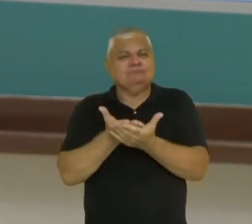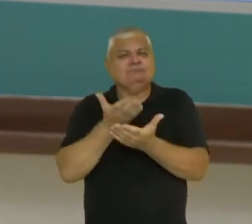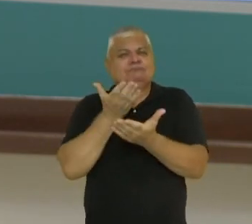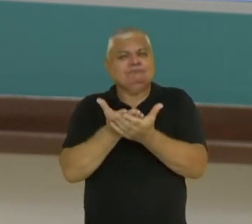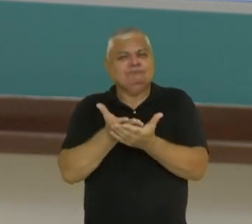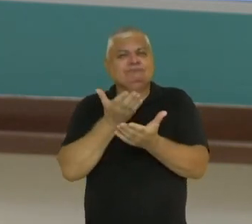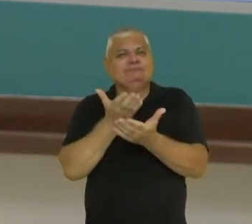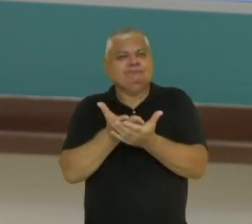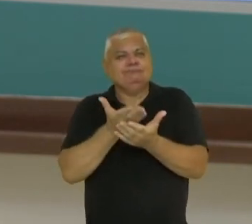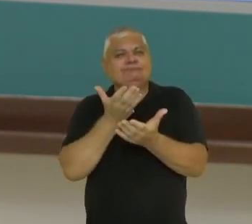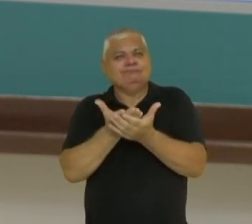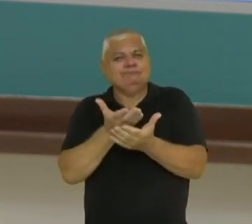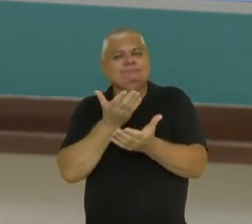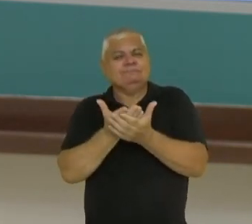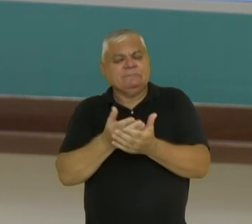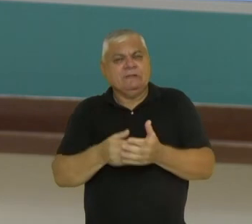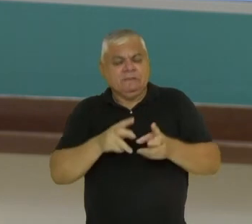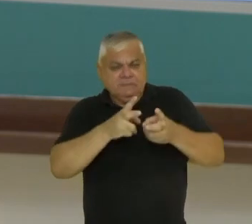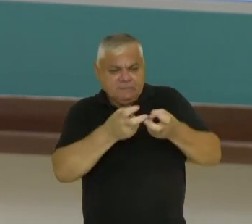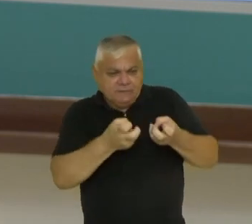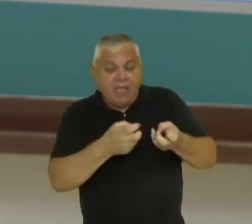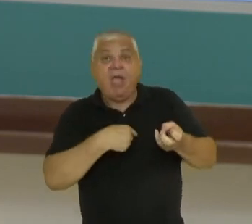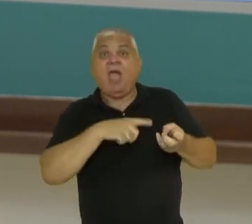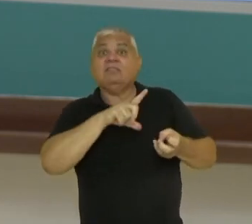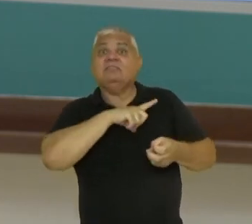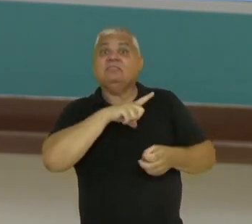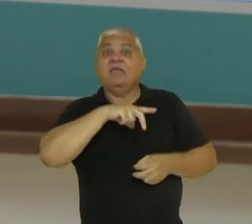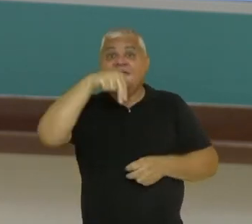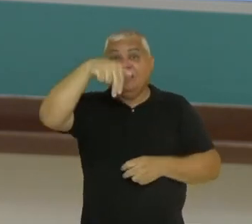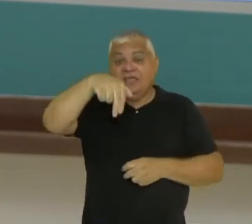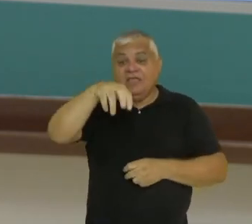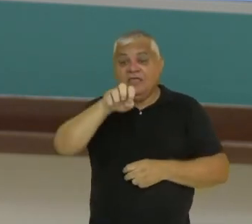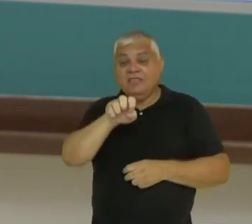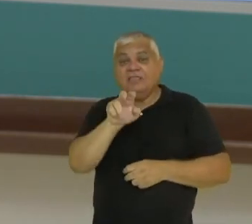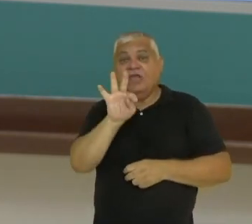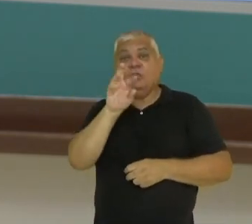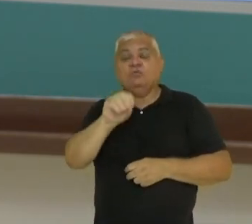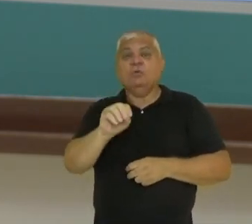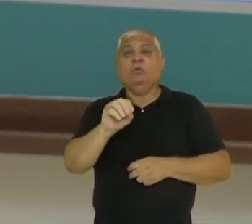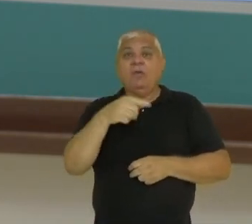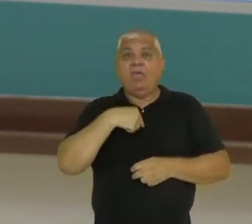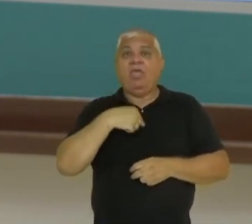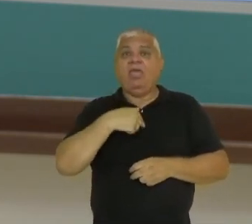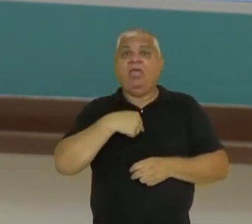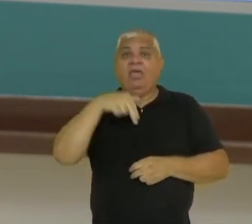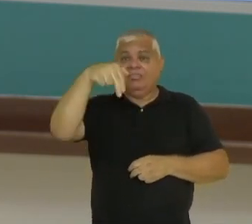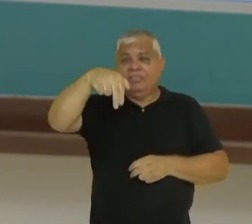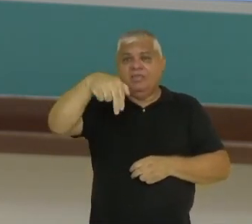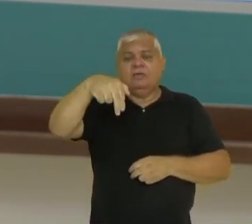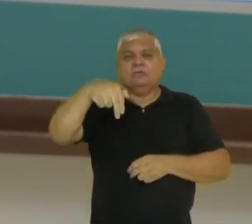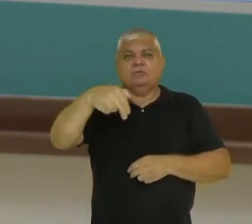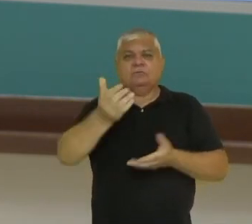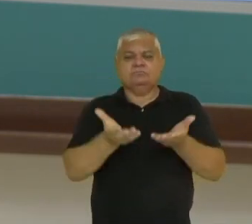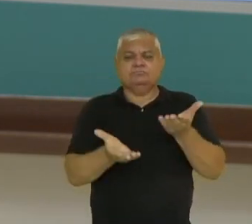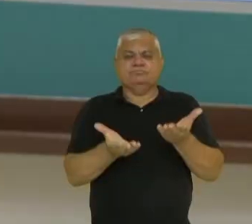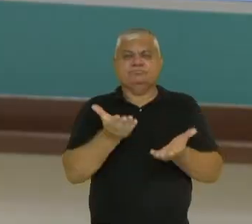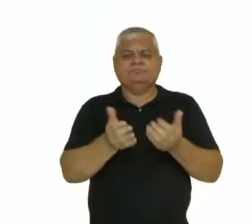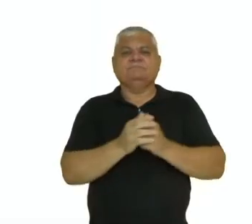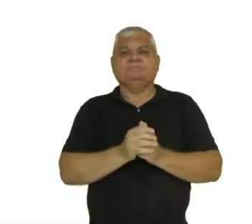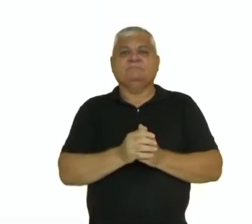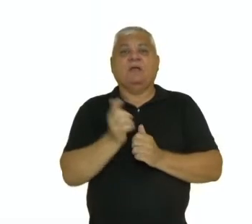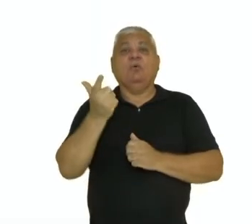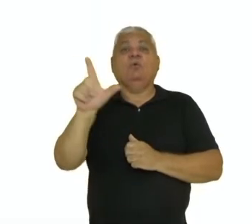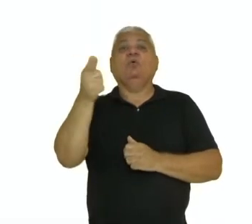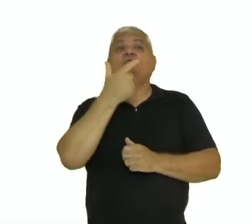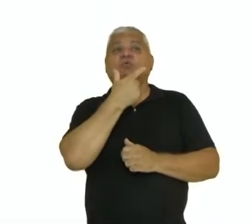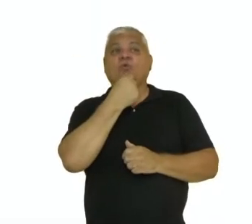ali o conhecimento a respeito dos nêutrons, que são as cargas neutras que mantêm aí o núcleo coeso. Depois disso, a gente vai ter